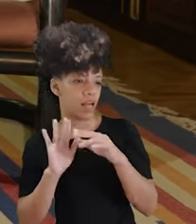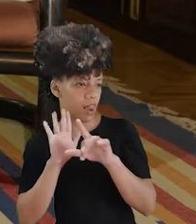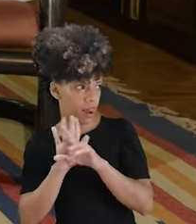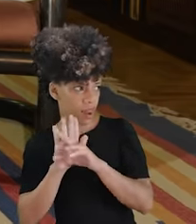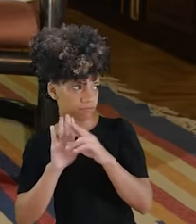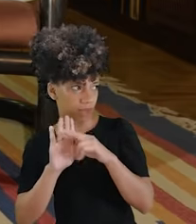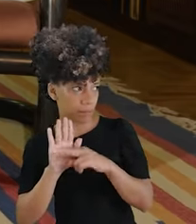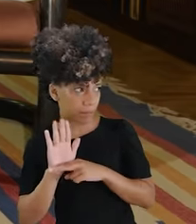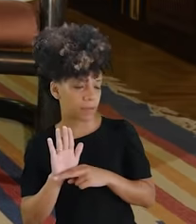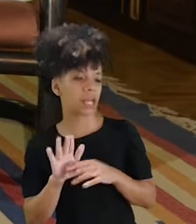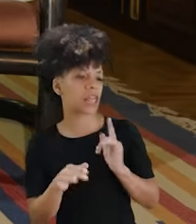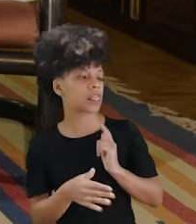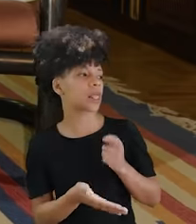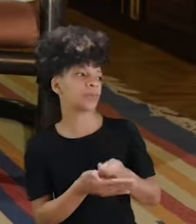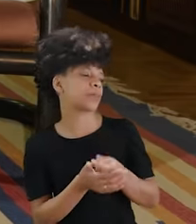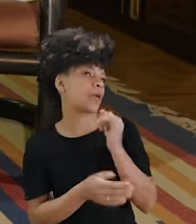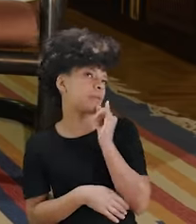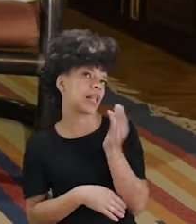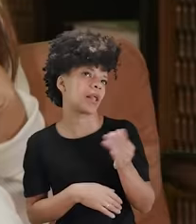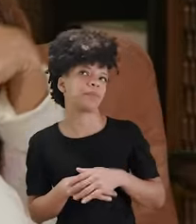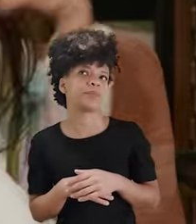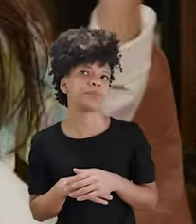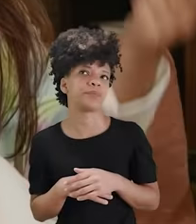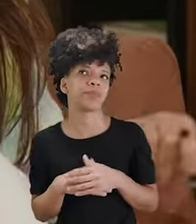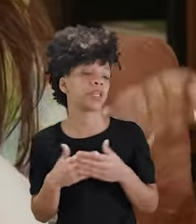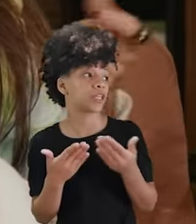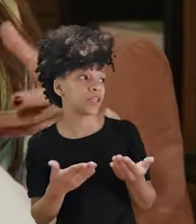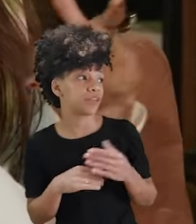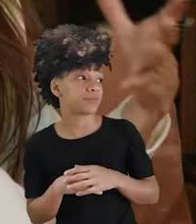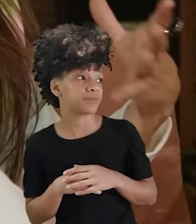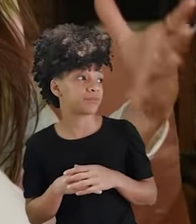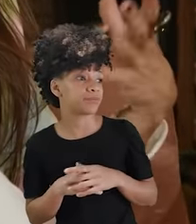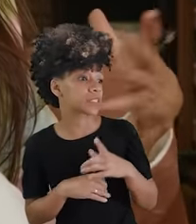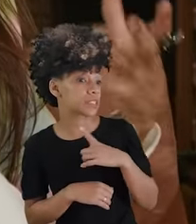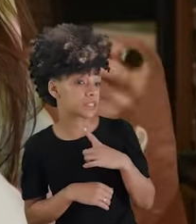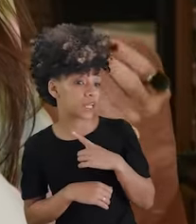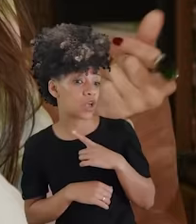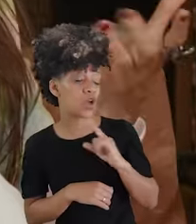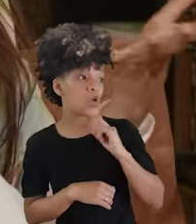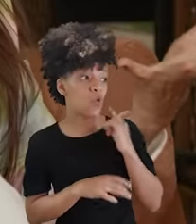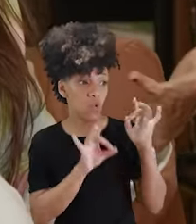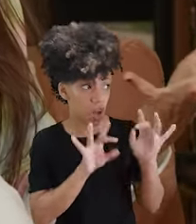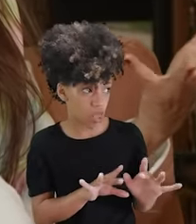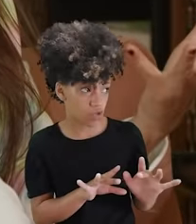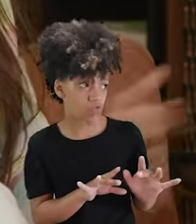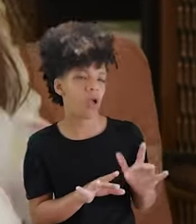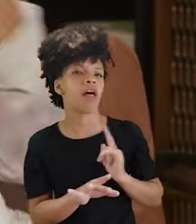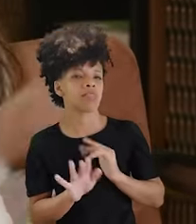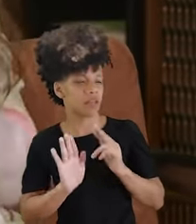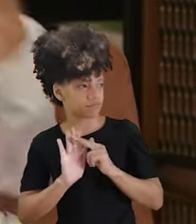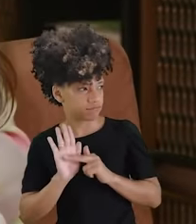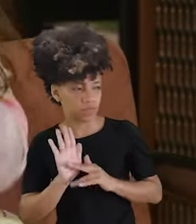normas ali da que a lei portuária exige por exemplo de você jogar os os o lixo